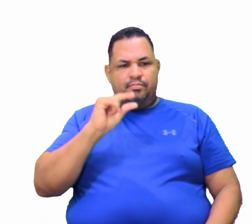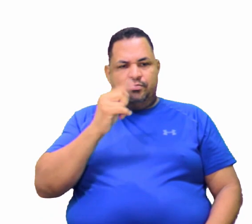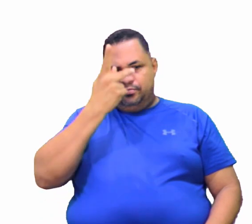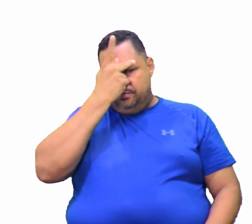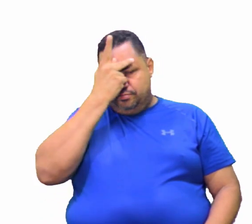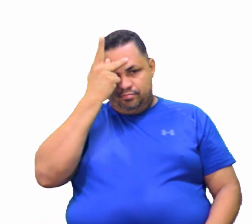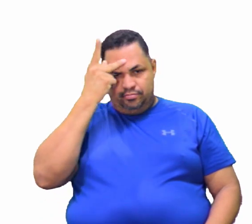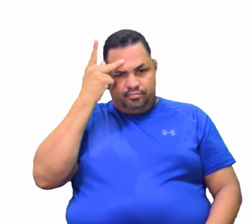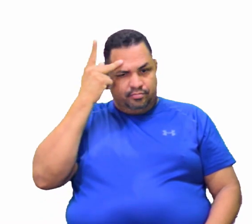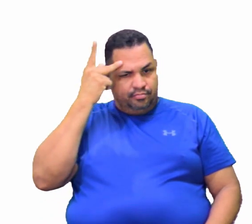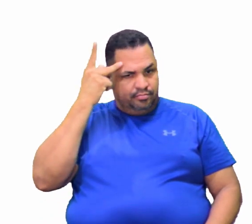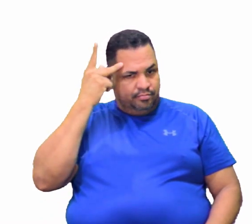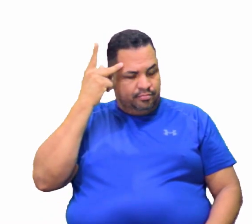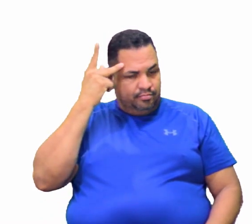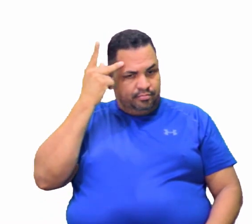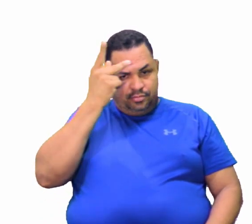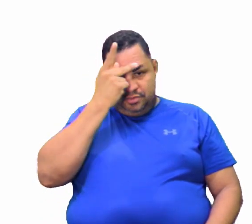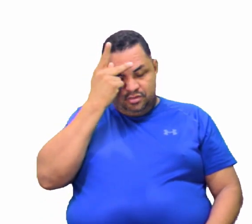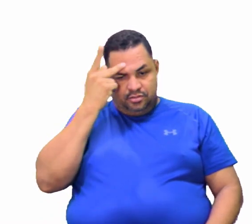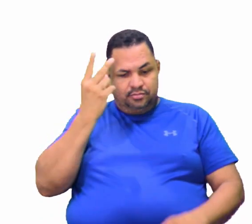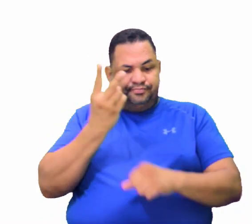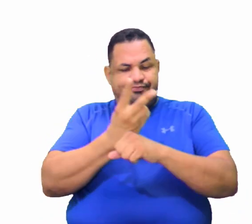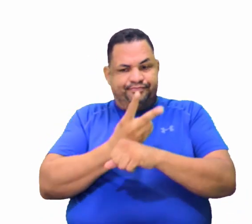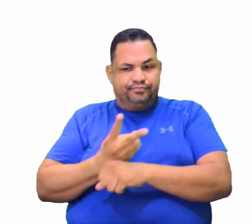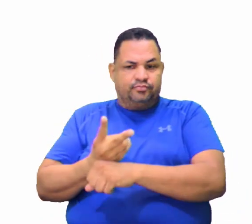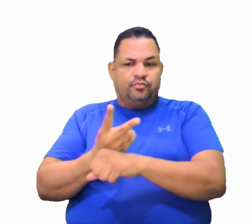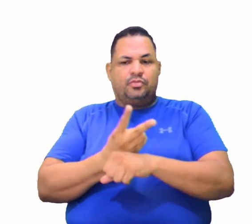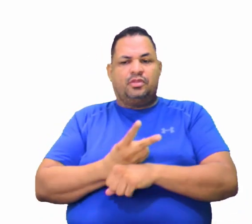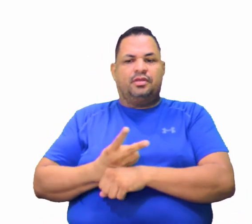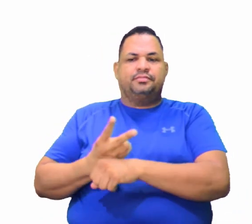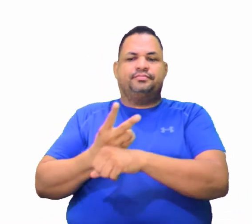que poucos os